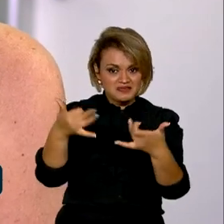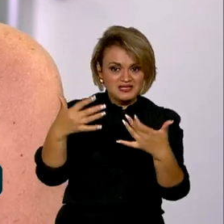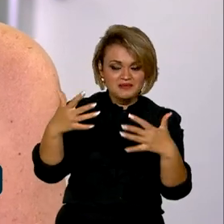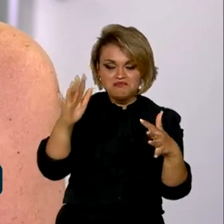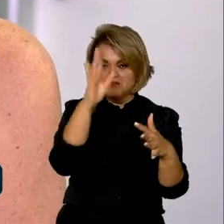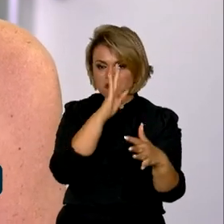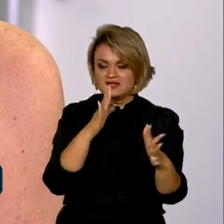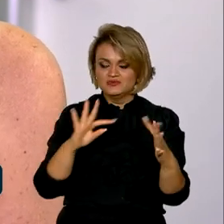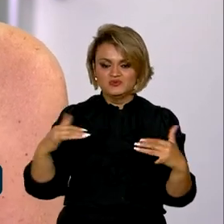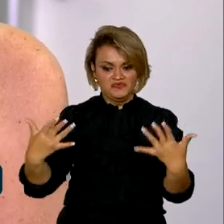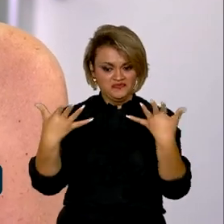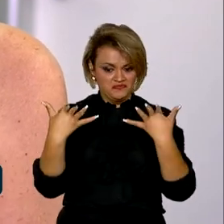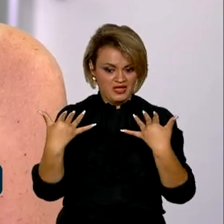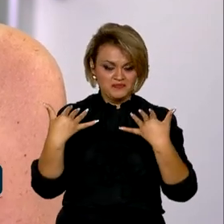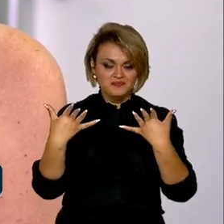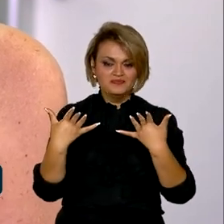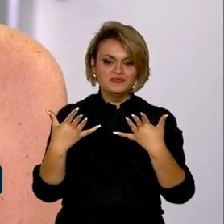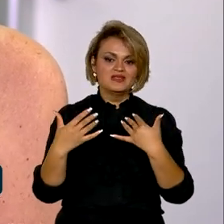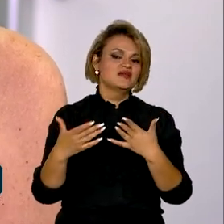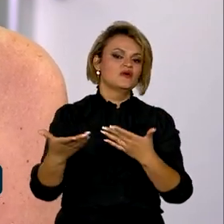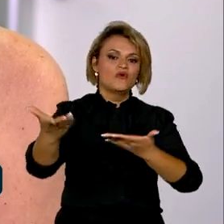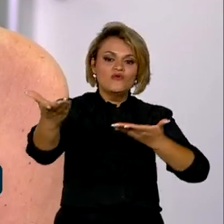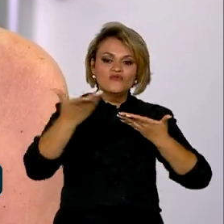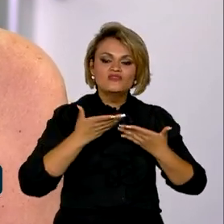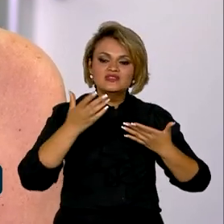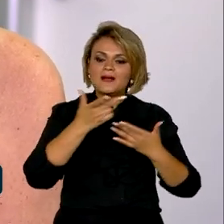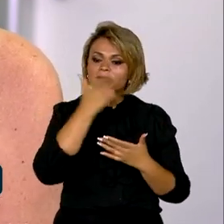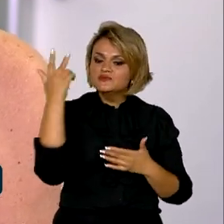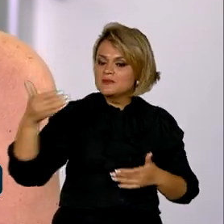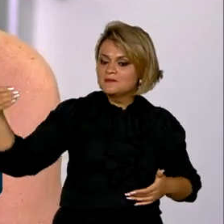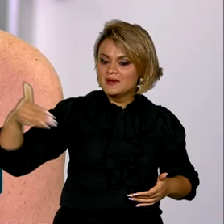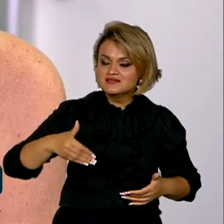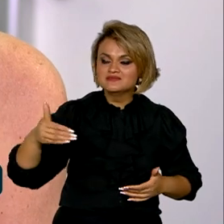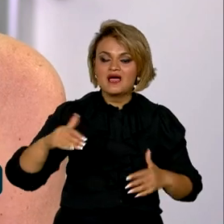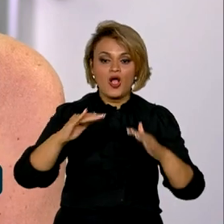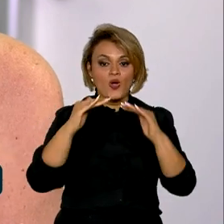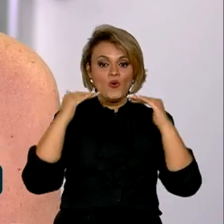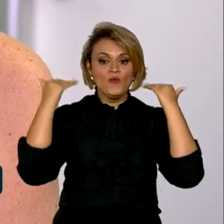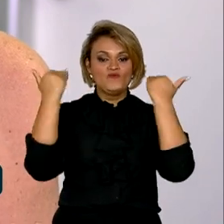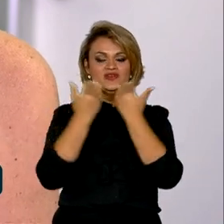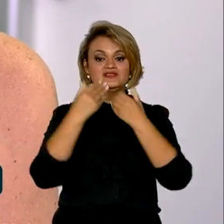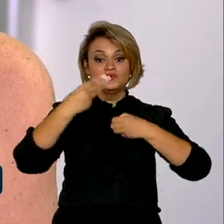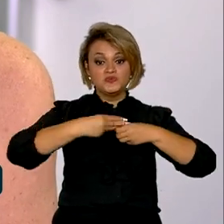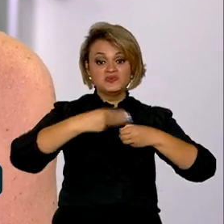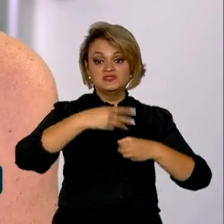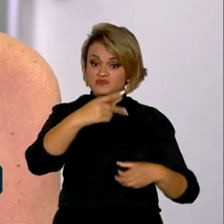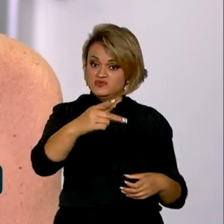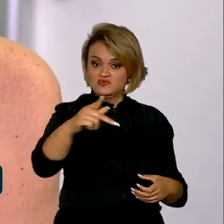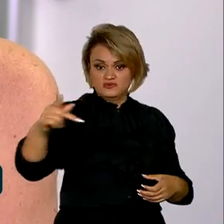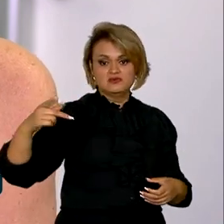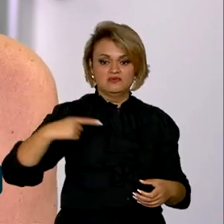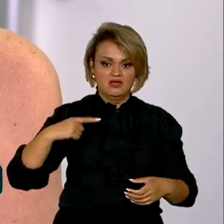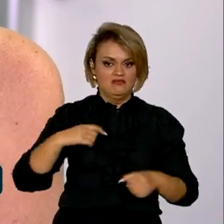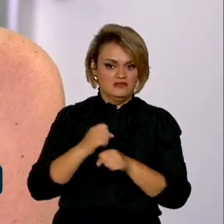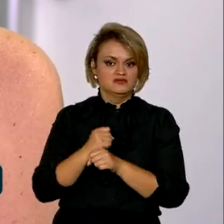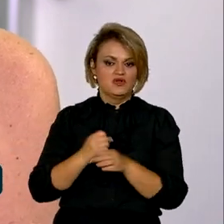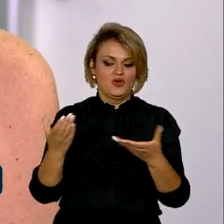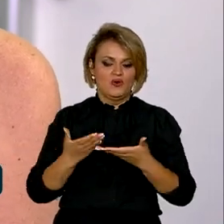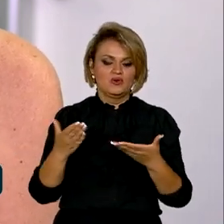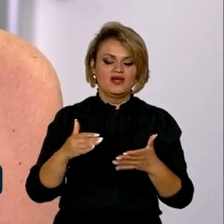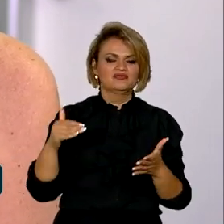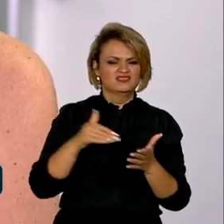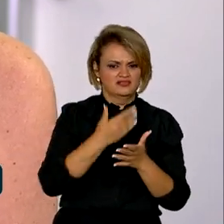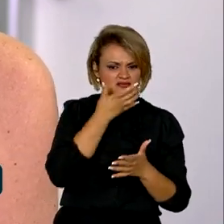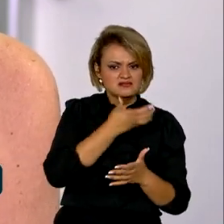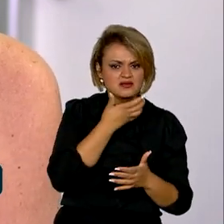todo o Brasil, que é convidar as pessoas a participarem das conferências municipais que estão ainda acontecendo esse ano, vai até o final